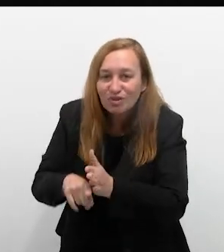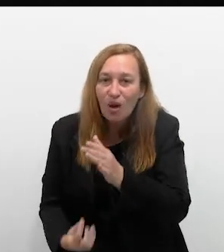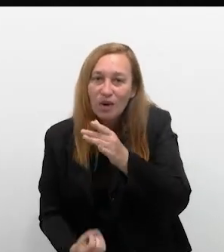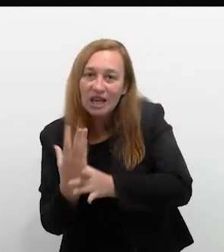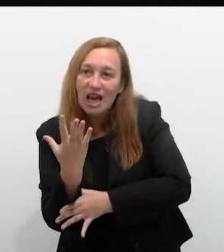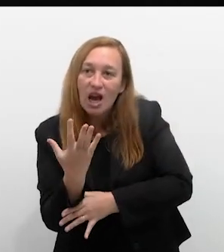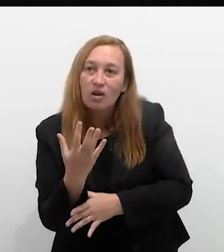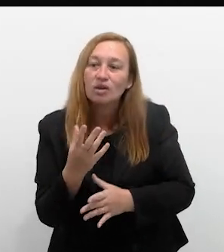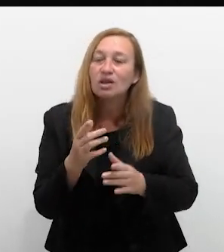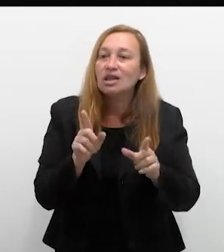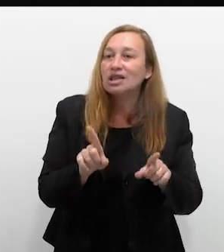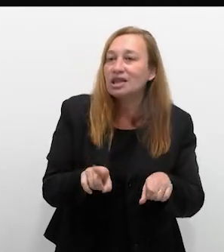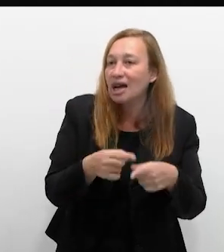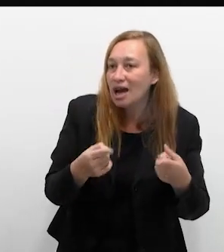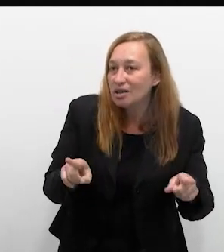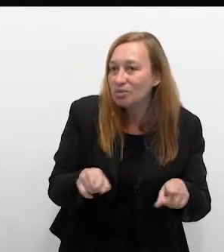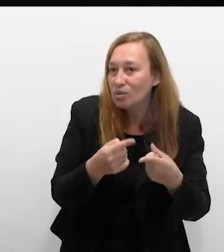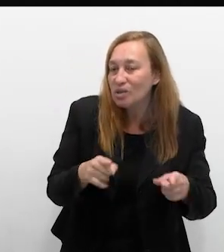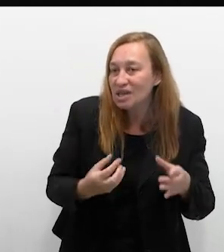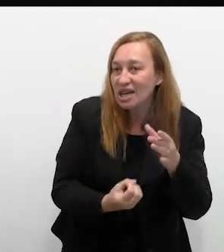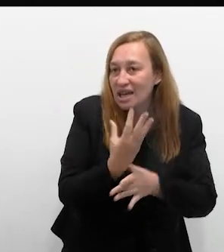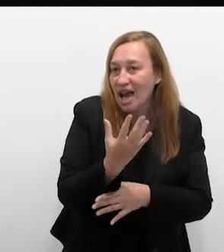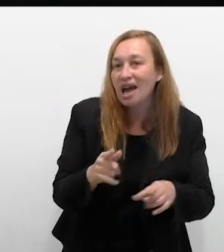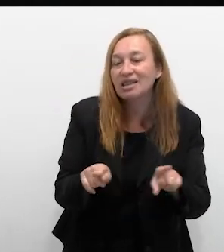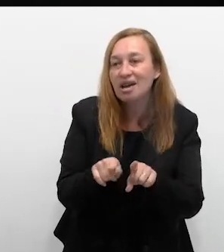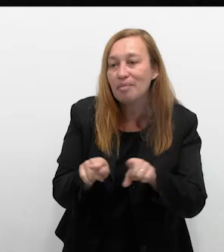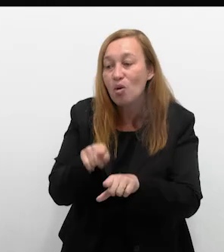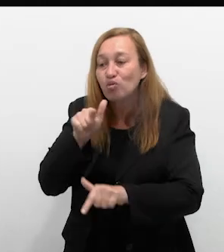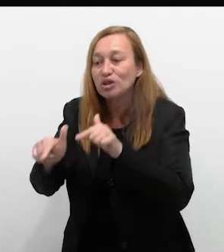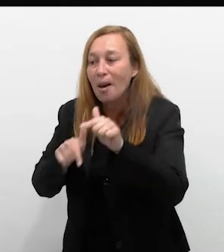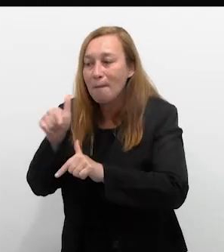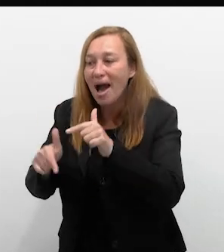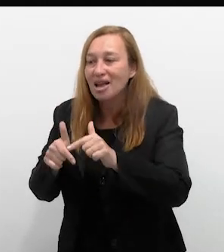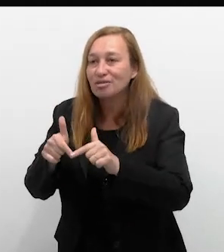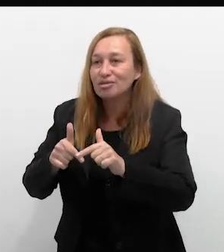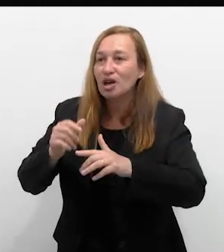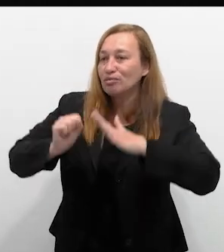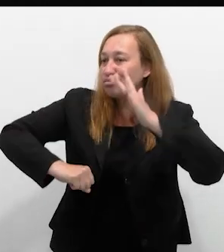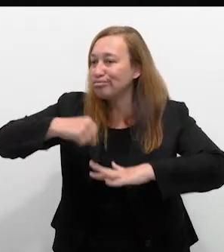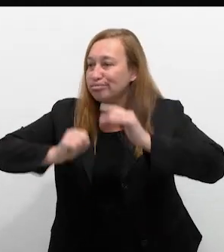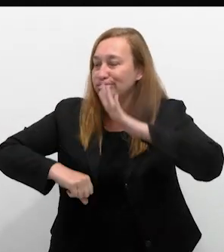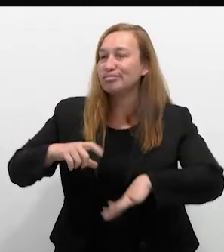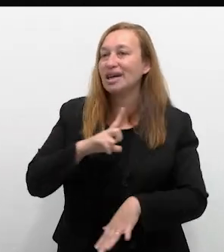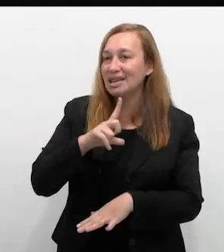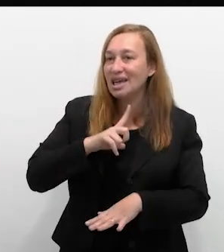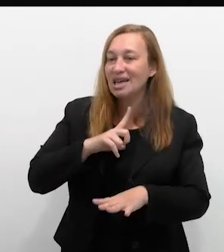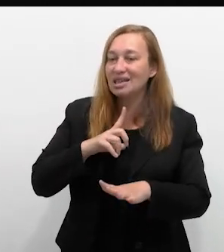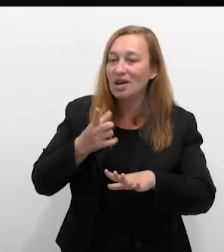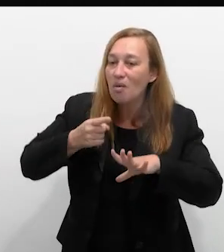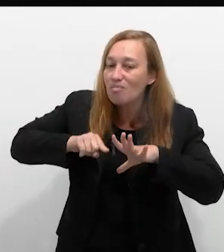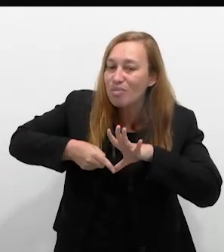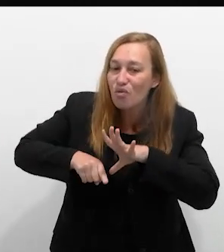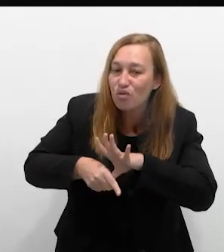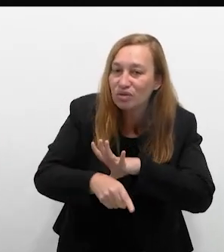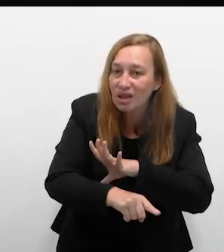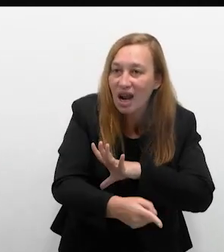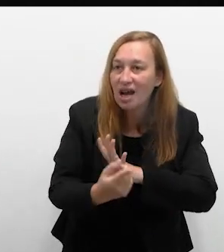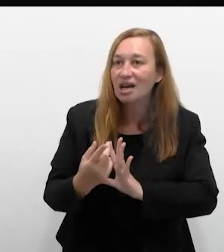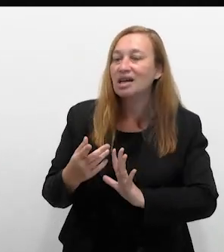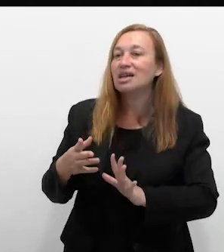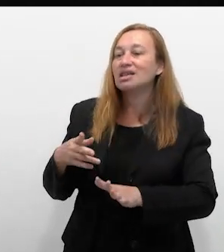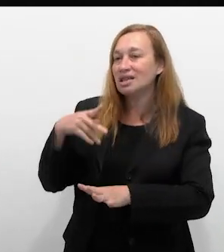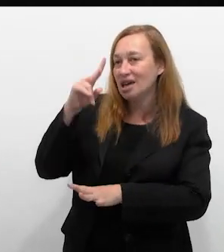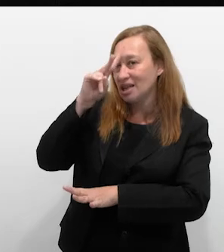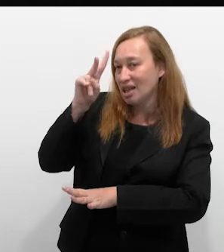poder pesquisar e construir tanto o enredo quanto a visualidade que o trabalho vai ter. Então é um mergulho na visualidade